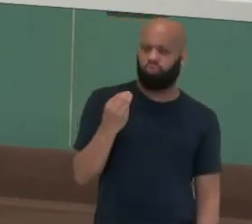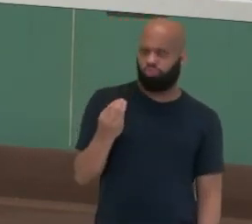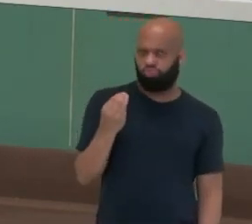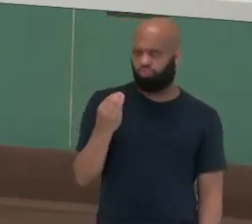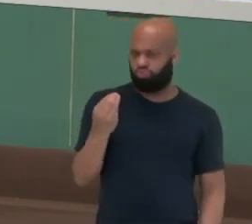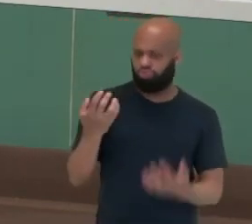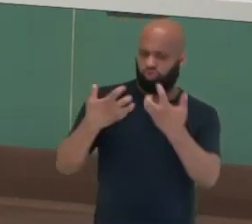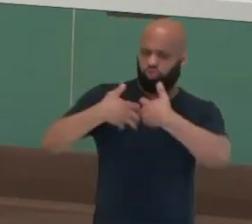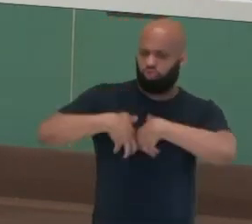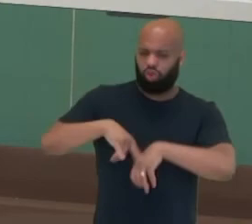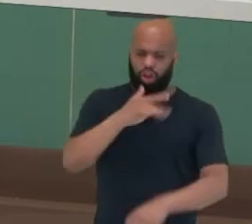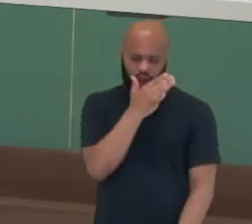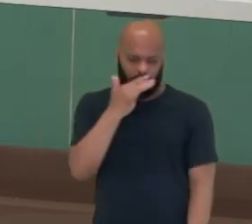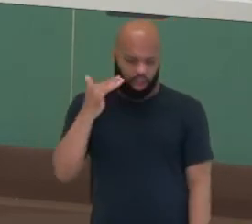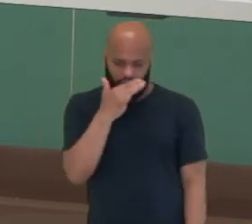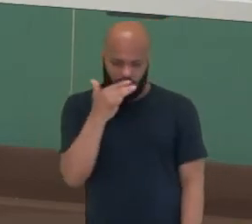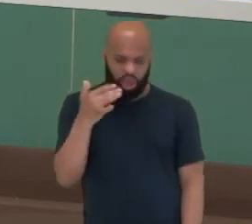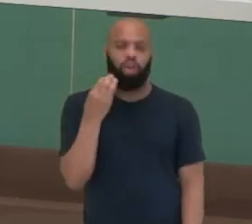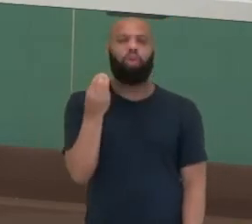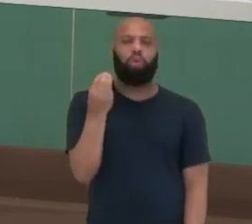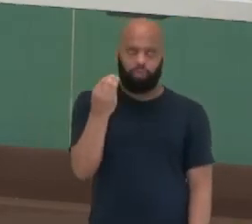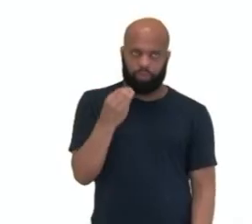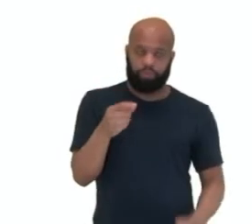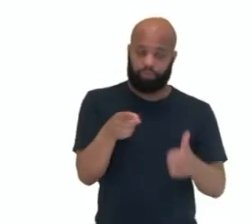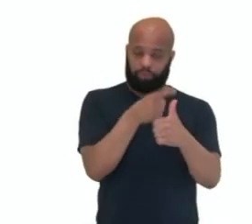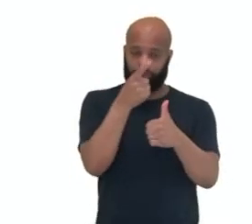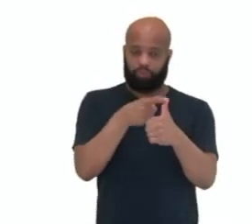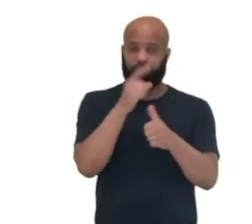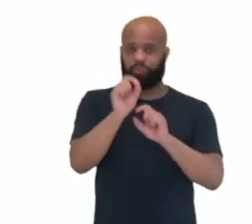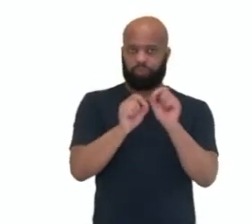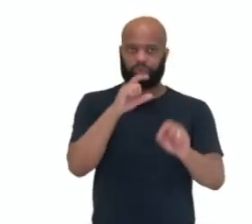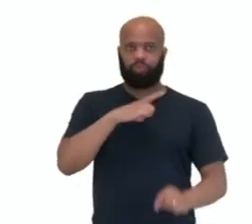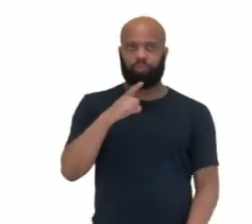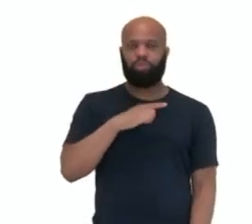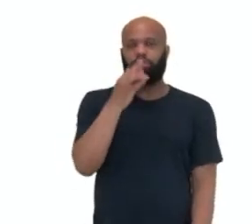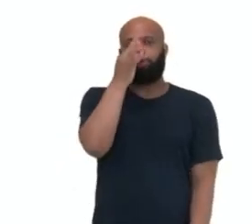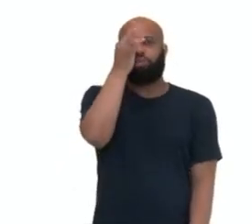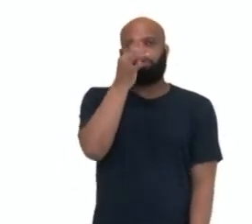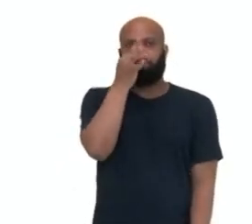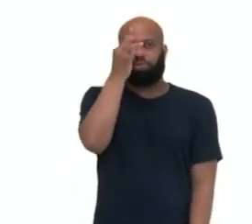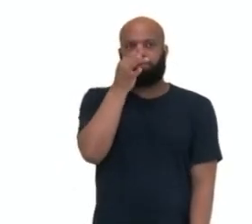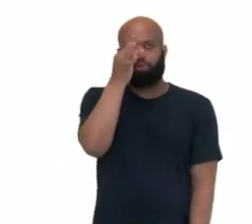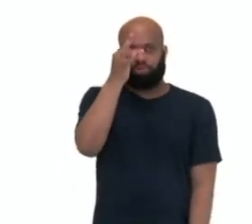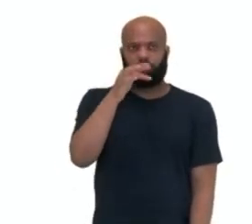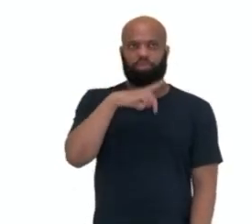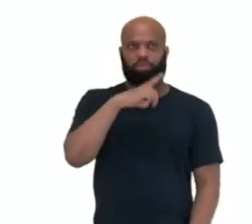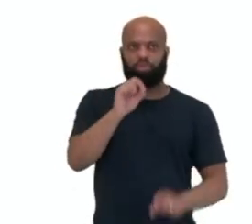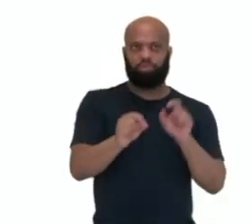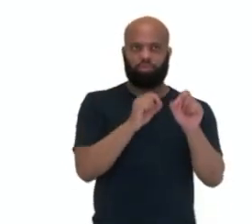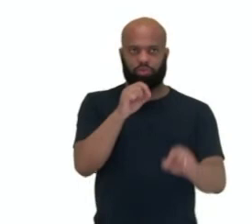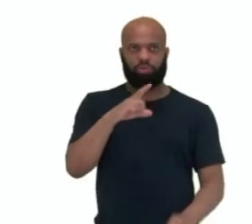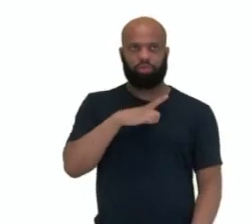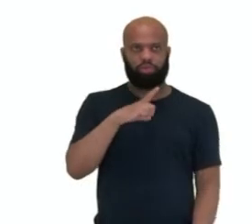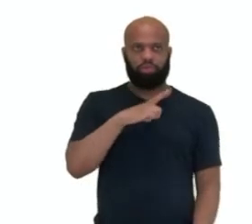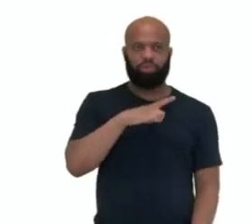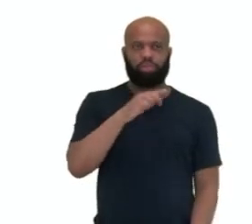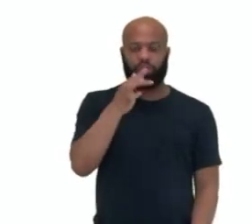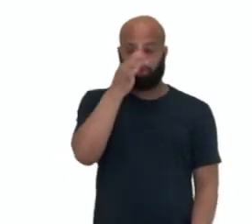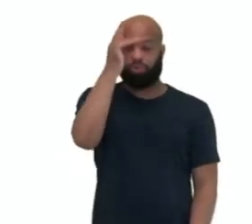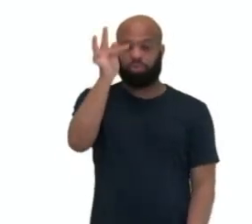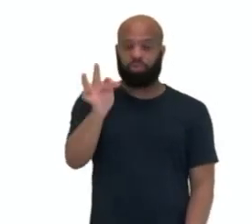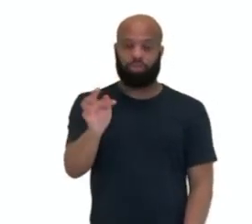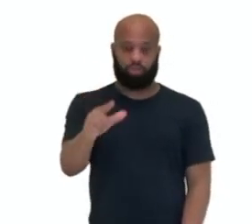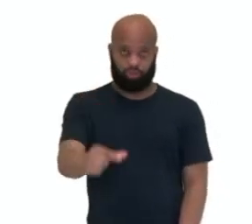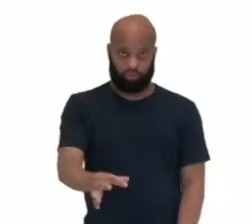funcionamento de sentir o cheiro das coisas? Primeira etapa. Uma flor exala partículas voláteis, que ao serem